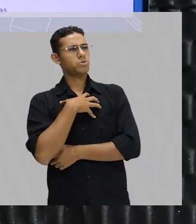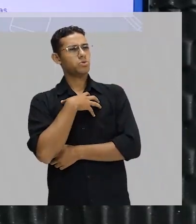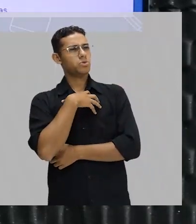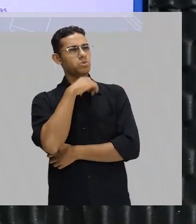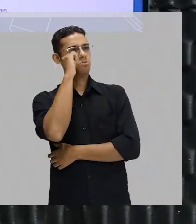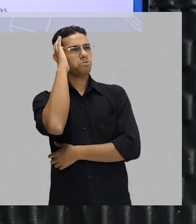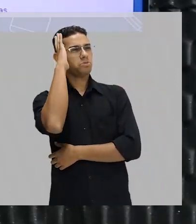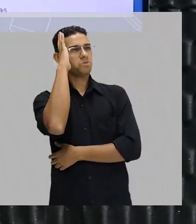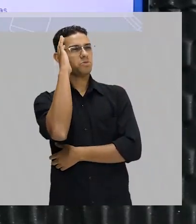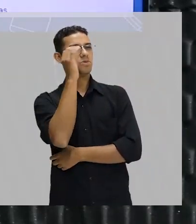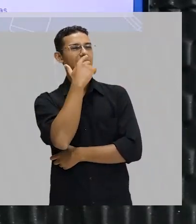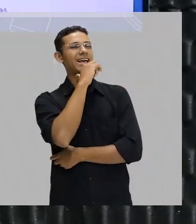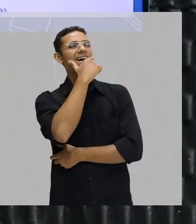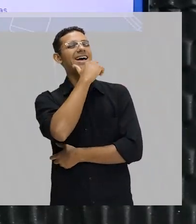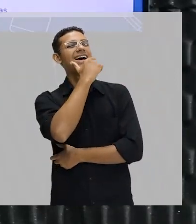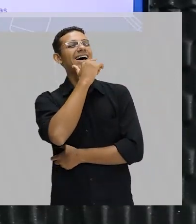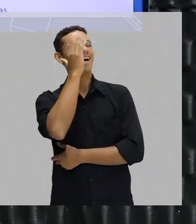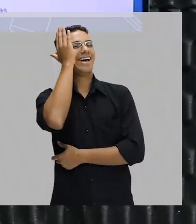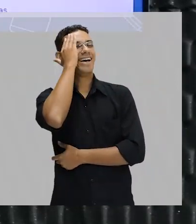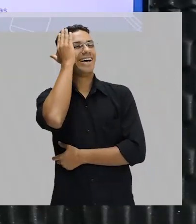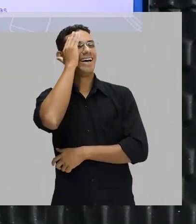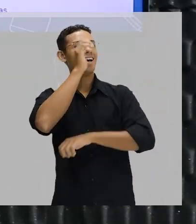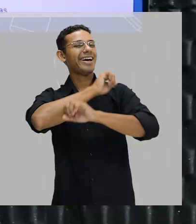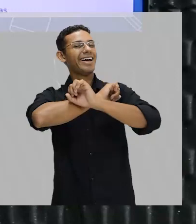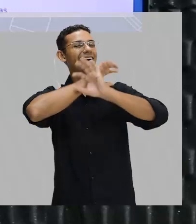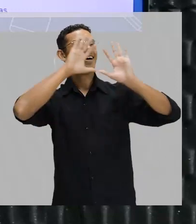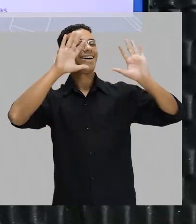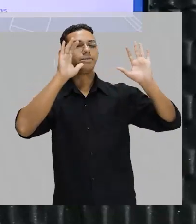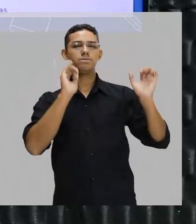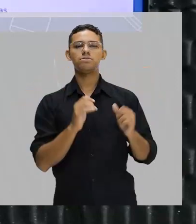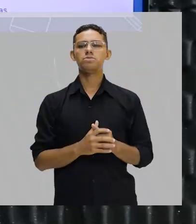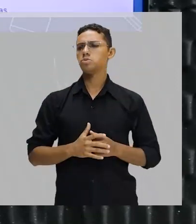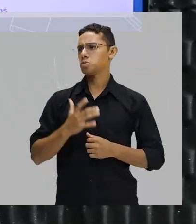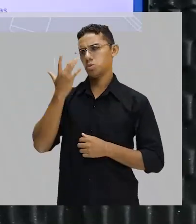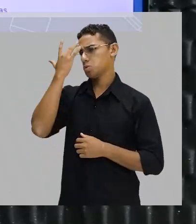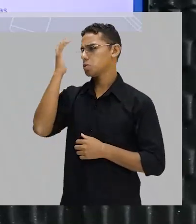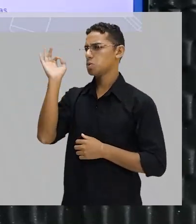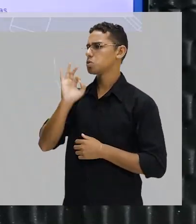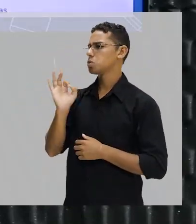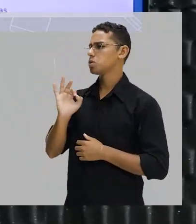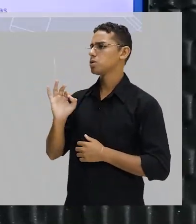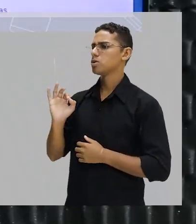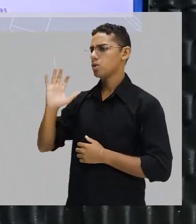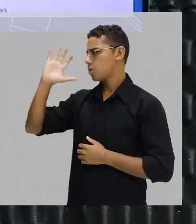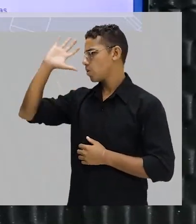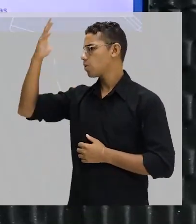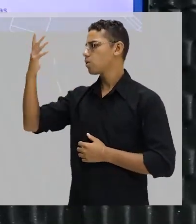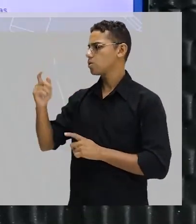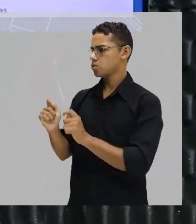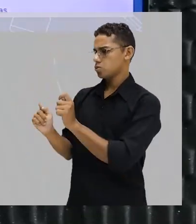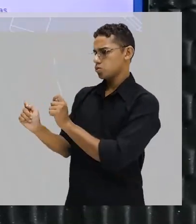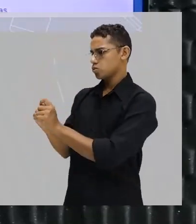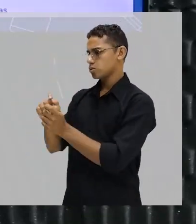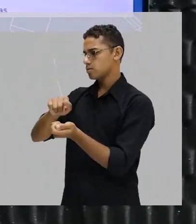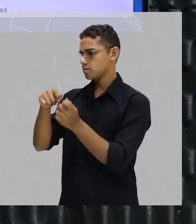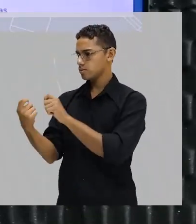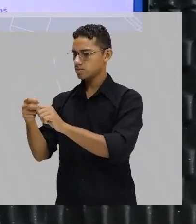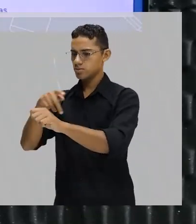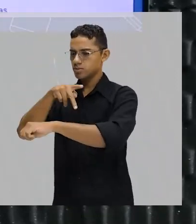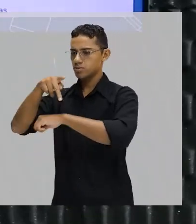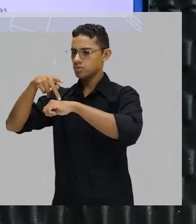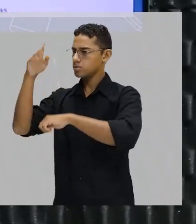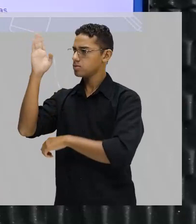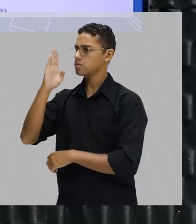interpretação adequada. Se eu não sei o que está acontecendo no cenário econômico do meu país, eu não vou conseguir entender uma charge que